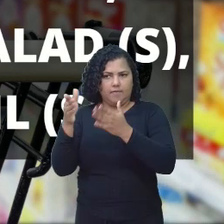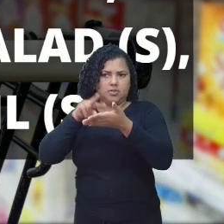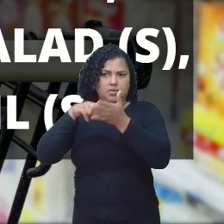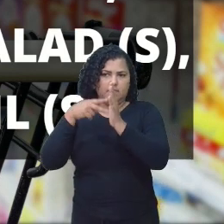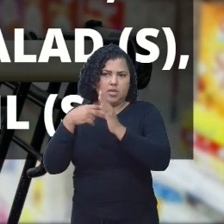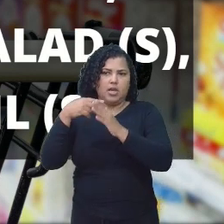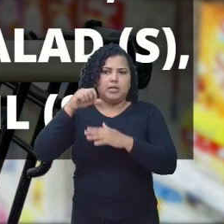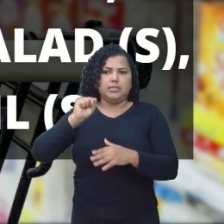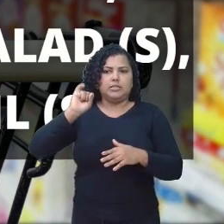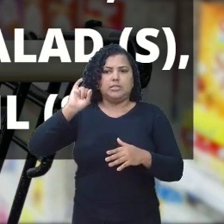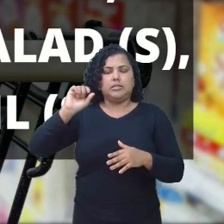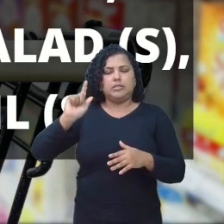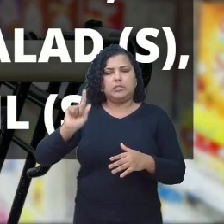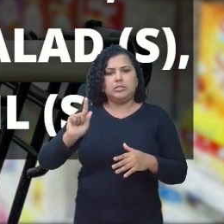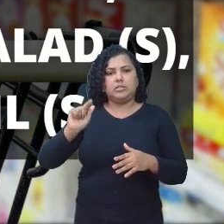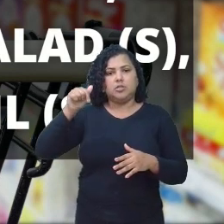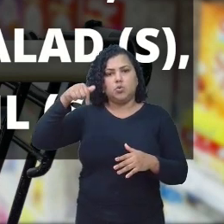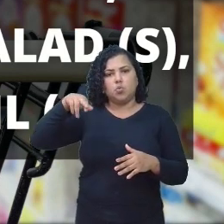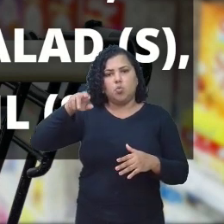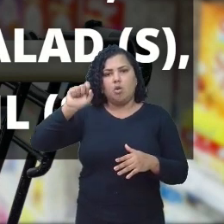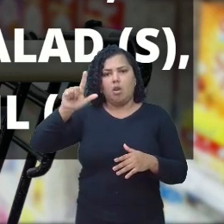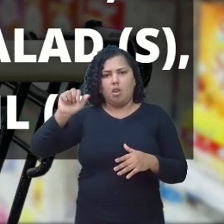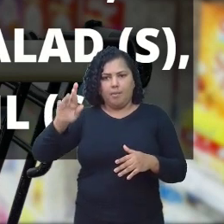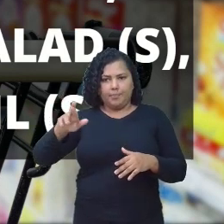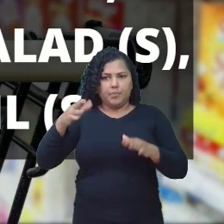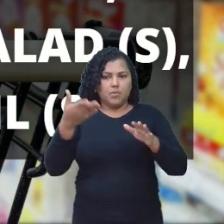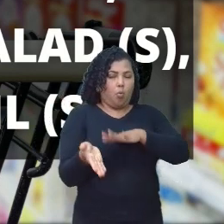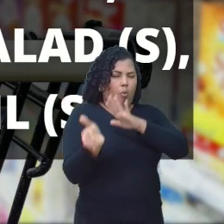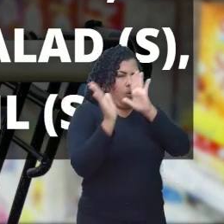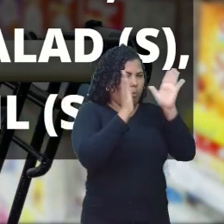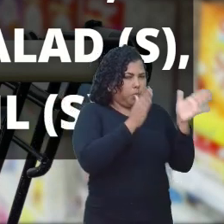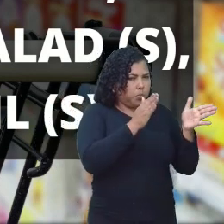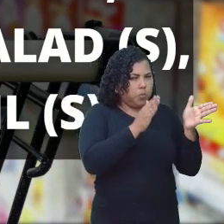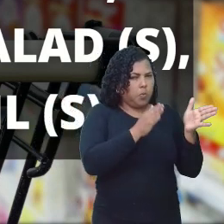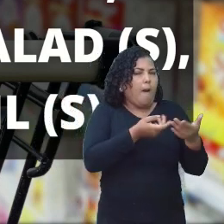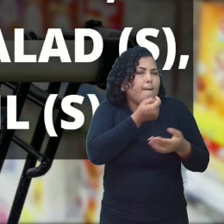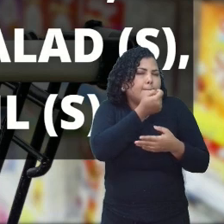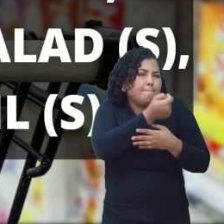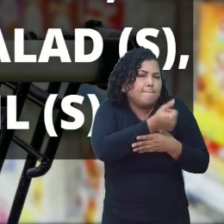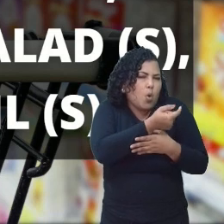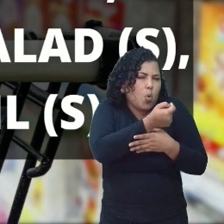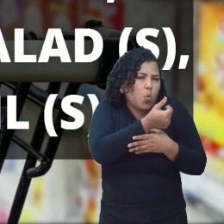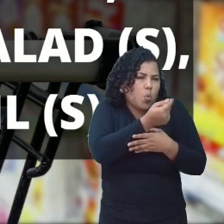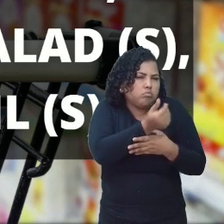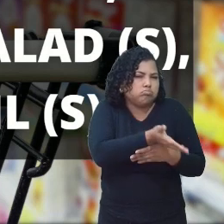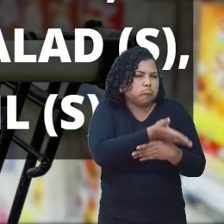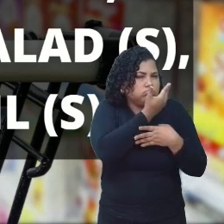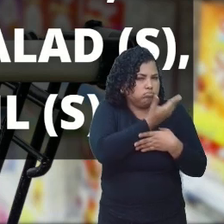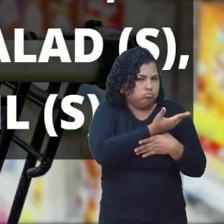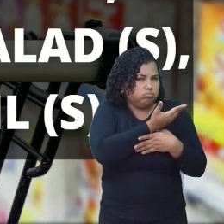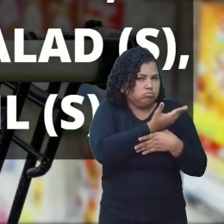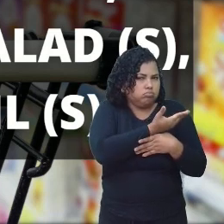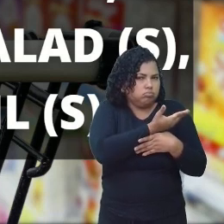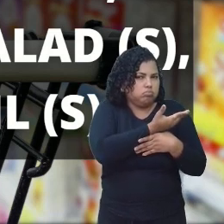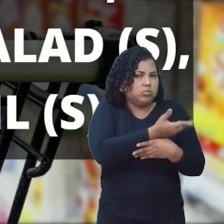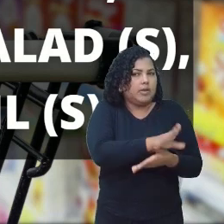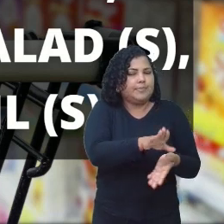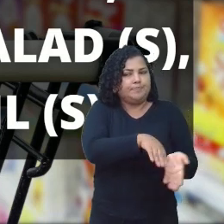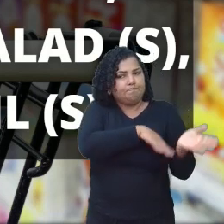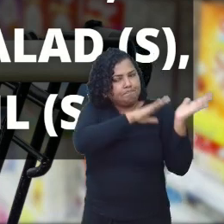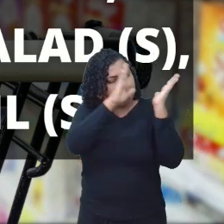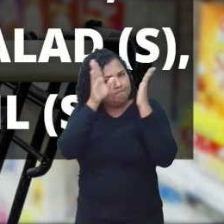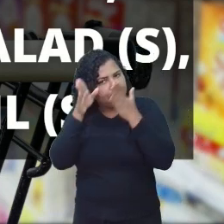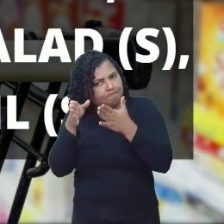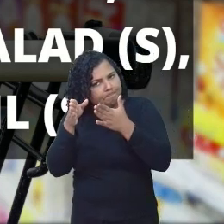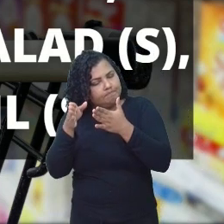much. Continuando, ó. Novamente, em cima do S, pessoal. Poucos ou poucas para os contáveis. tem